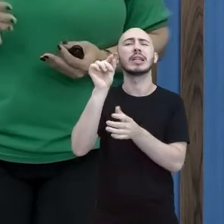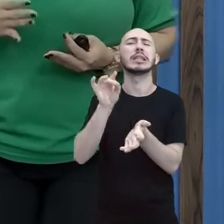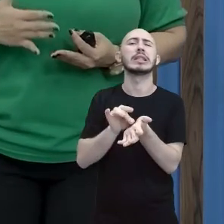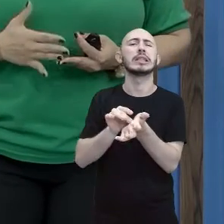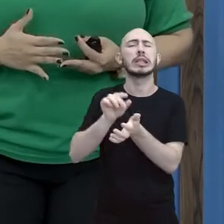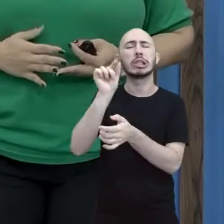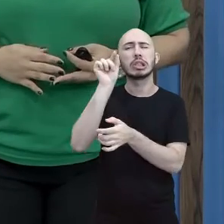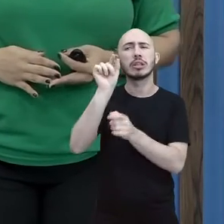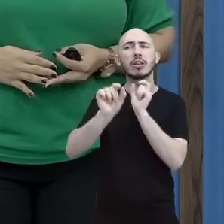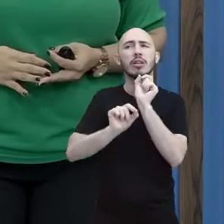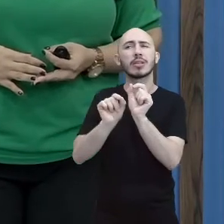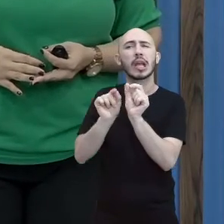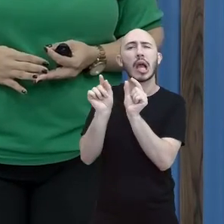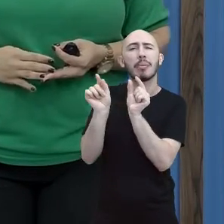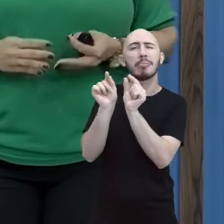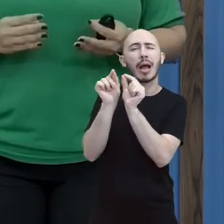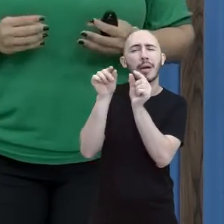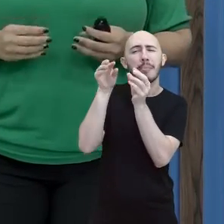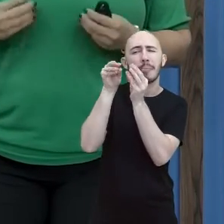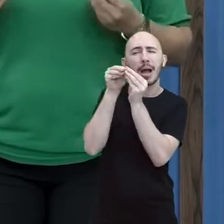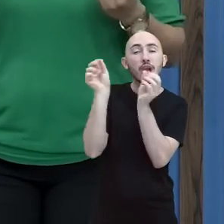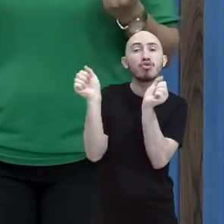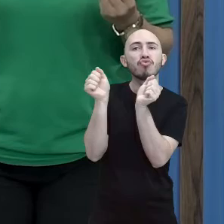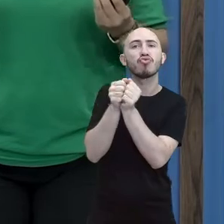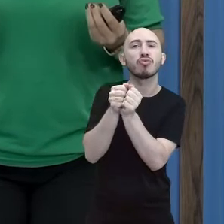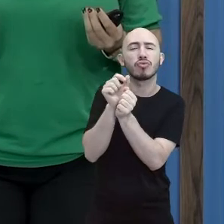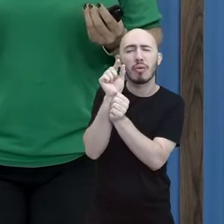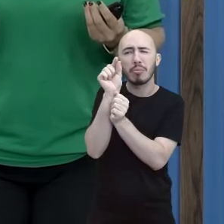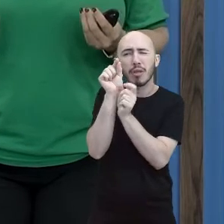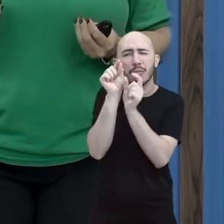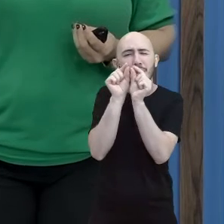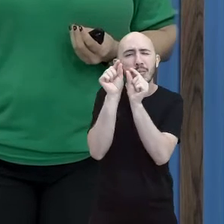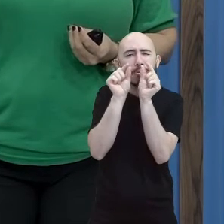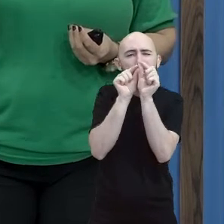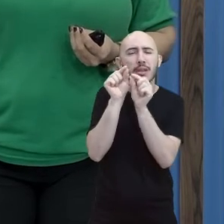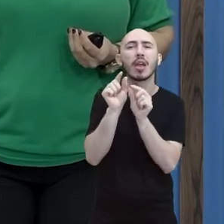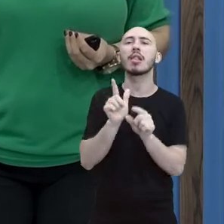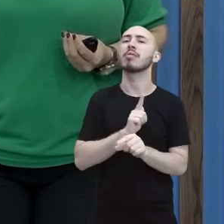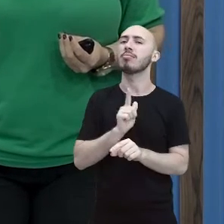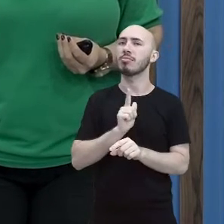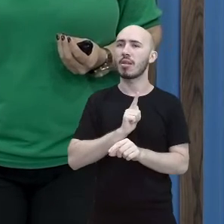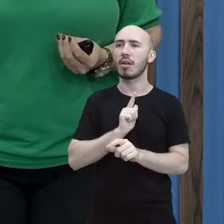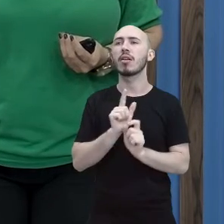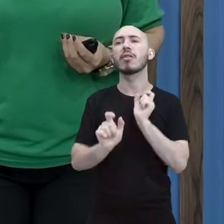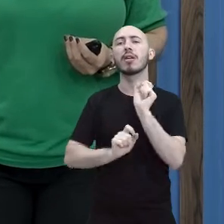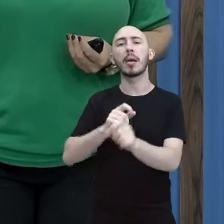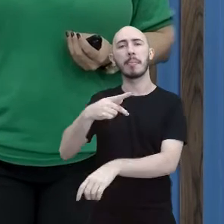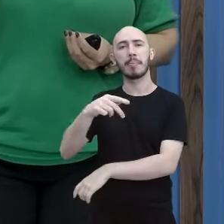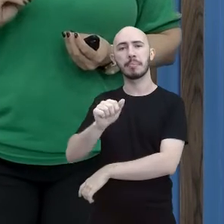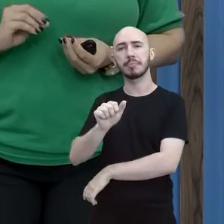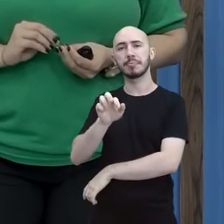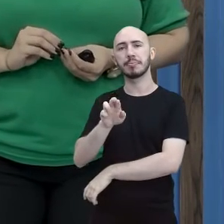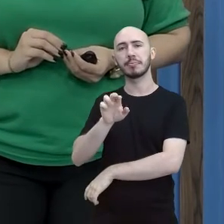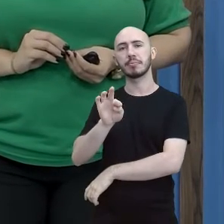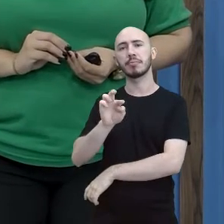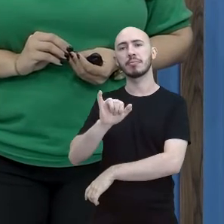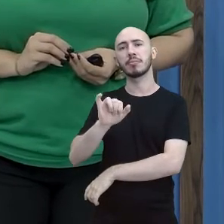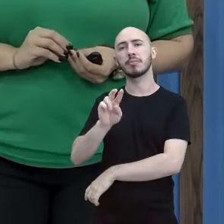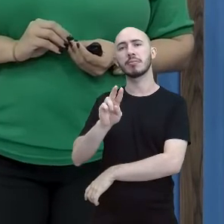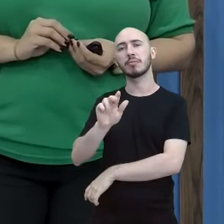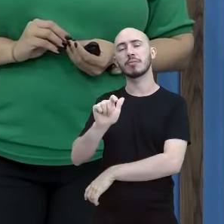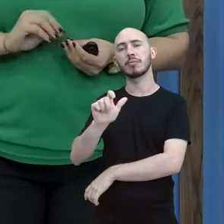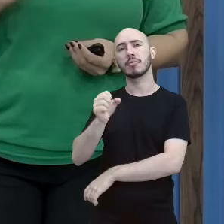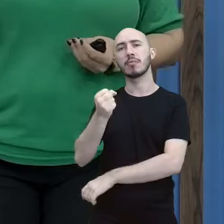e indivisíveis. Partículas indivisíveis, né? Que partículas são essas? Os